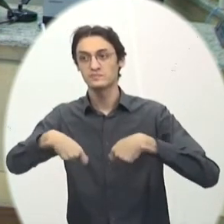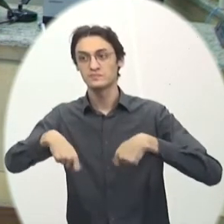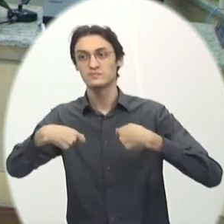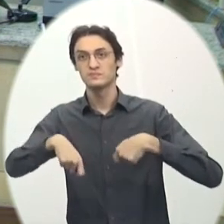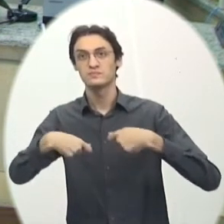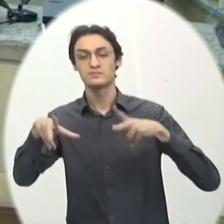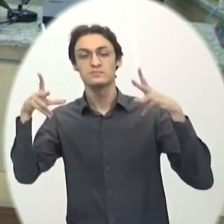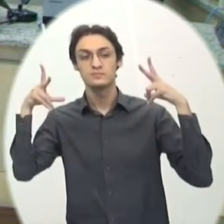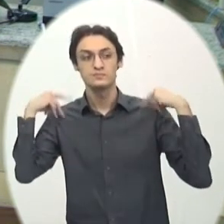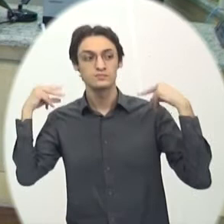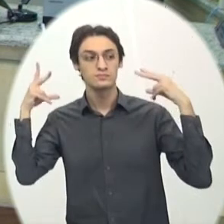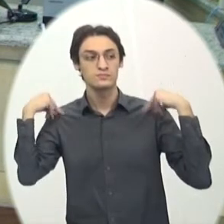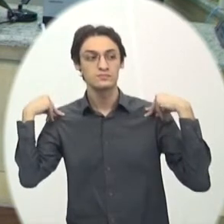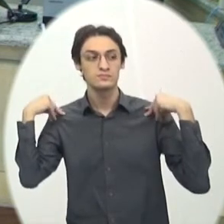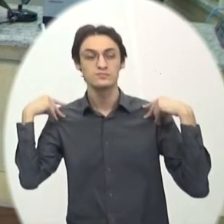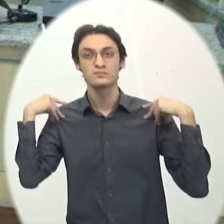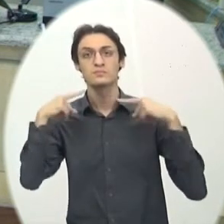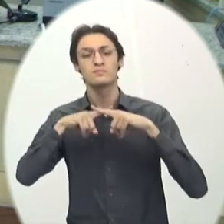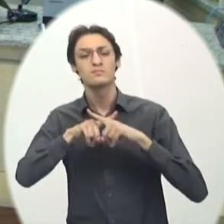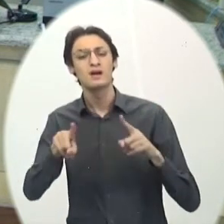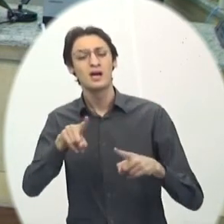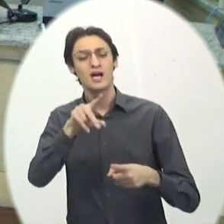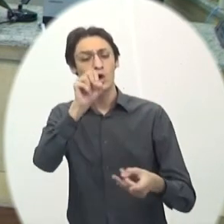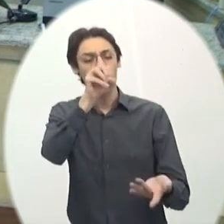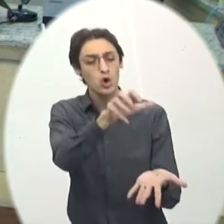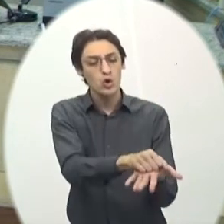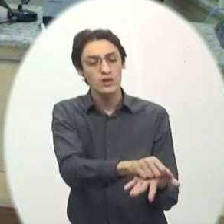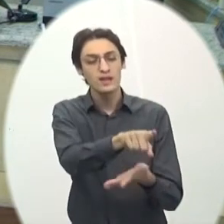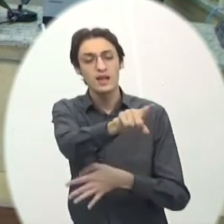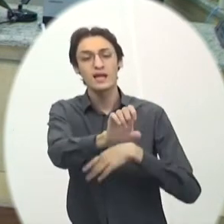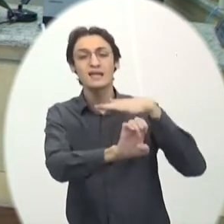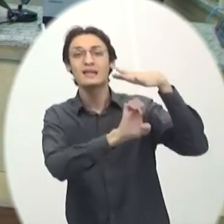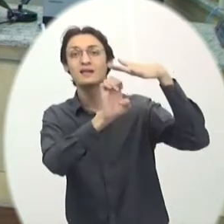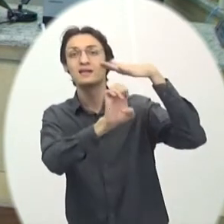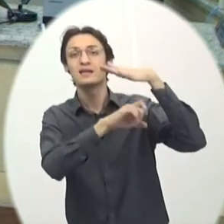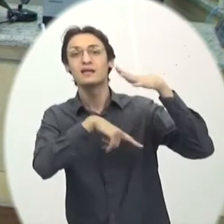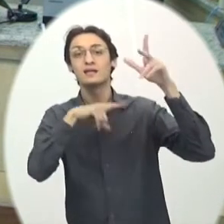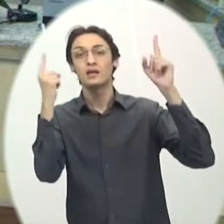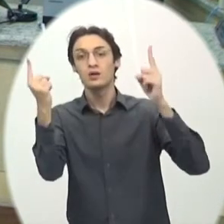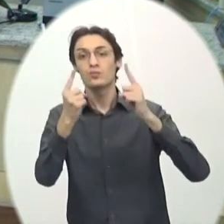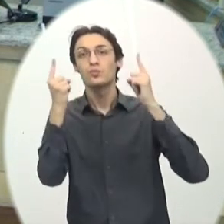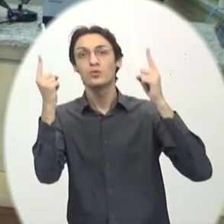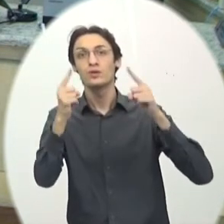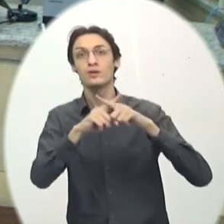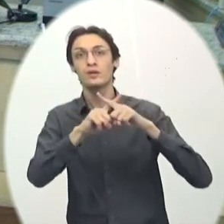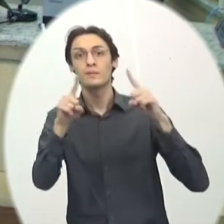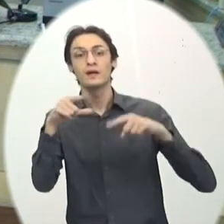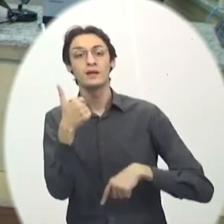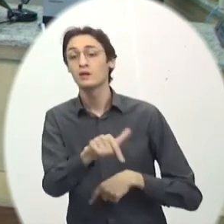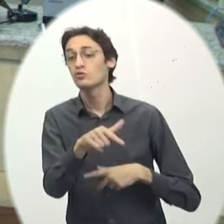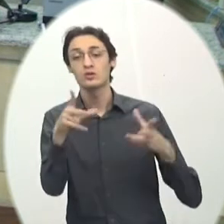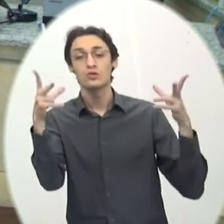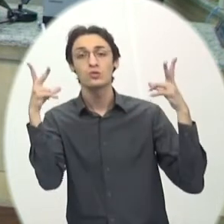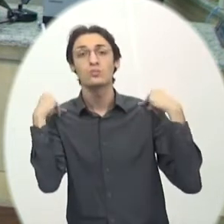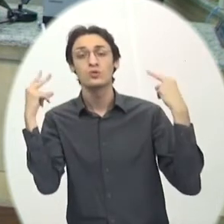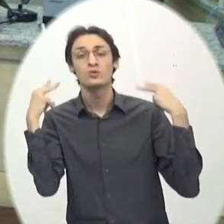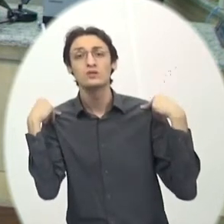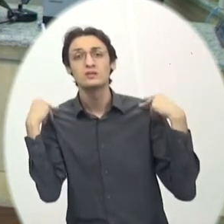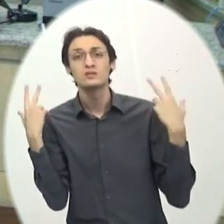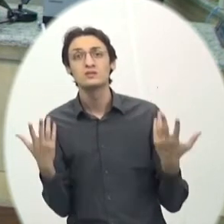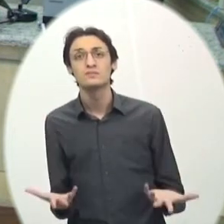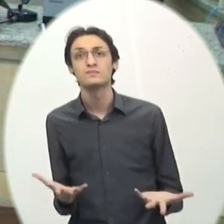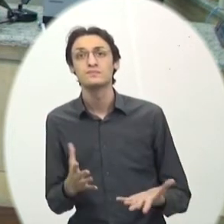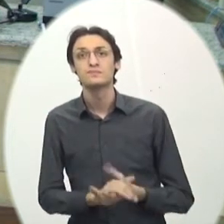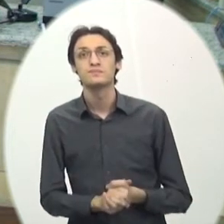para motorista. E ela contrata uma empresa que tem a ambulância, mas não tem o motorista. Ou